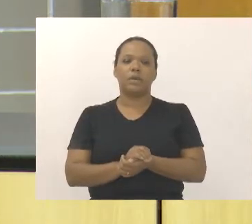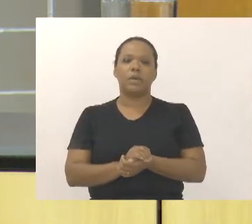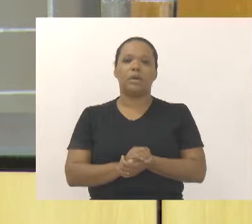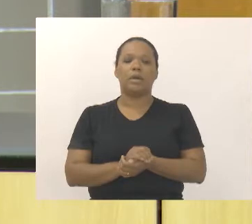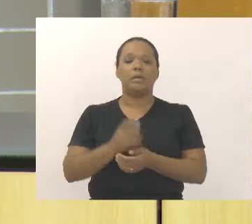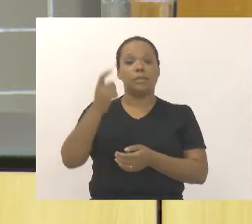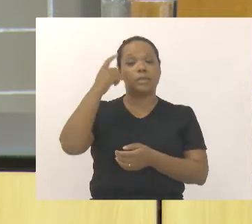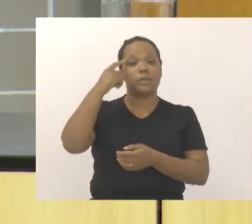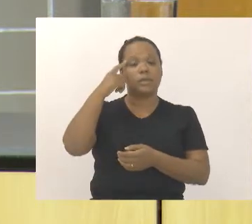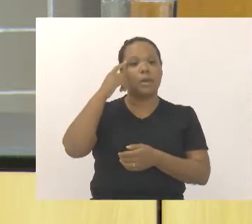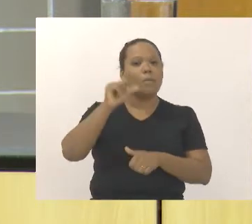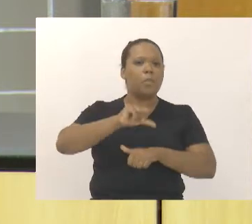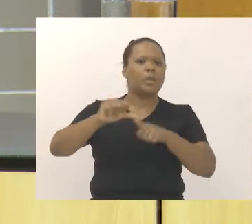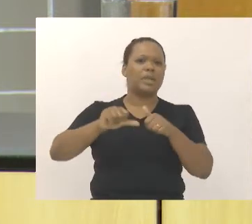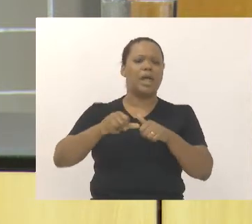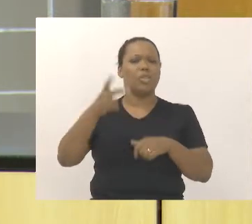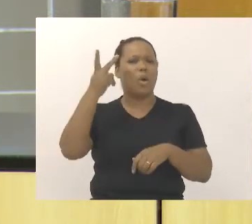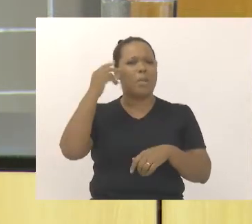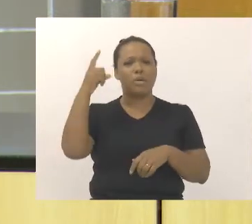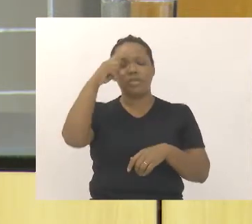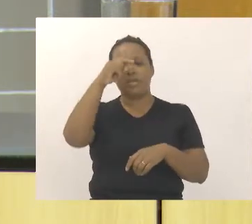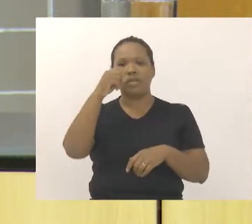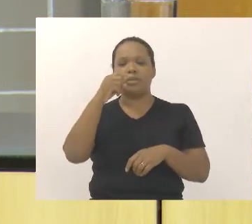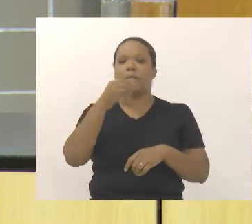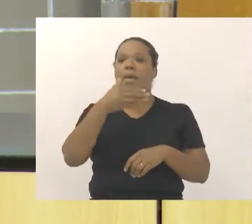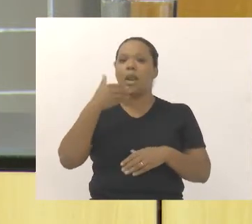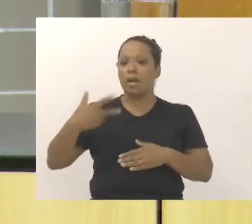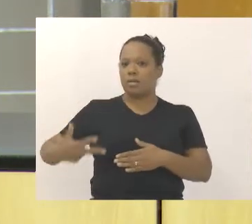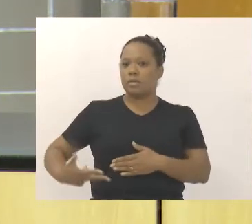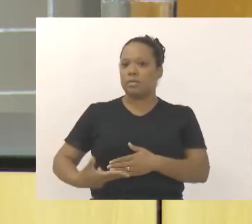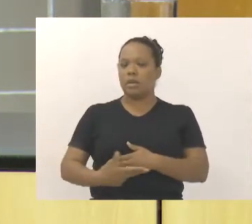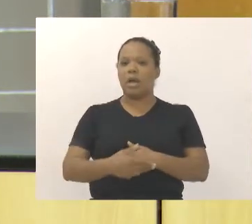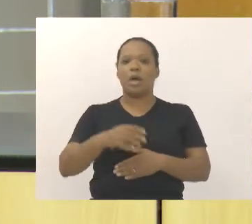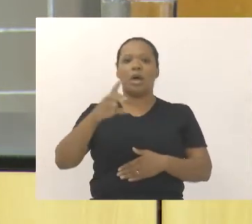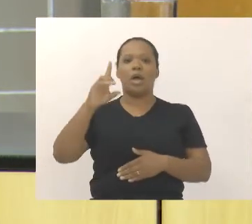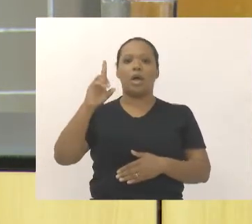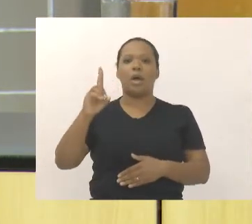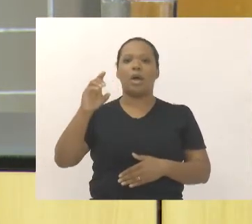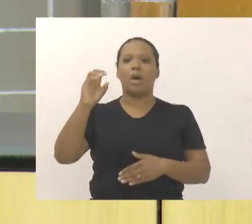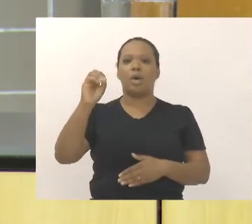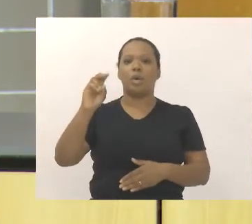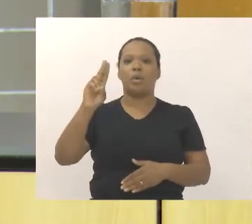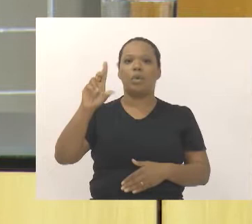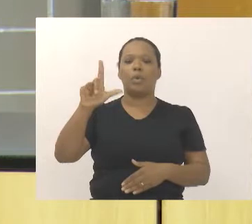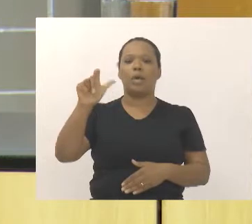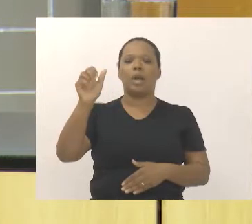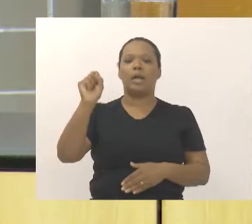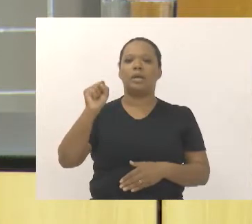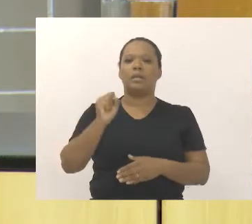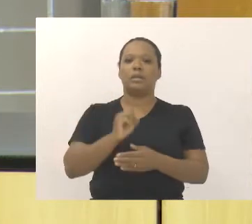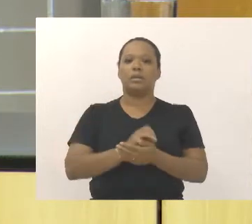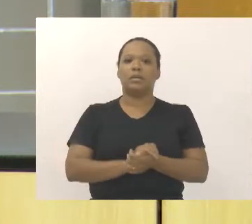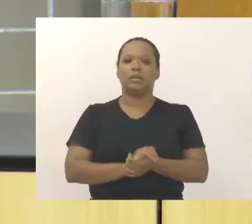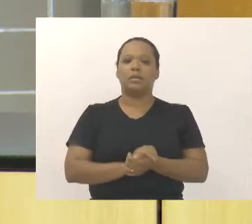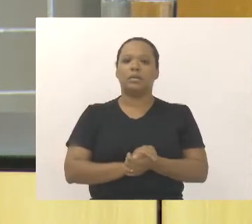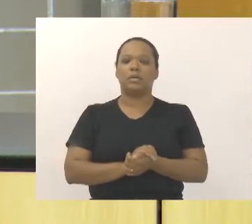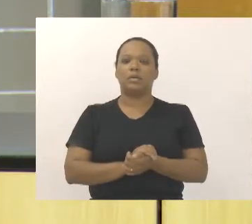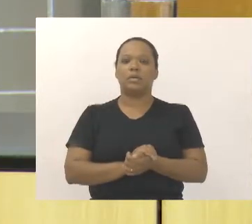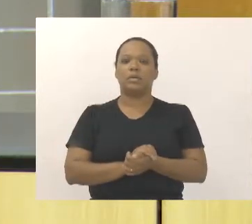intervenção cesárea, a entrada da doula se dará sob consentimento no